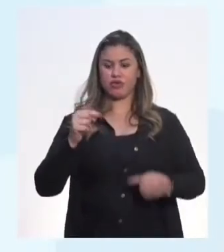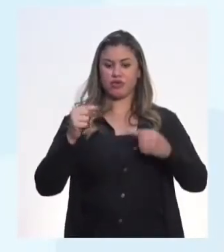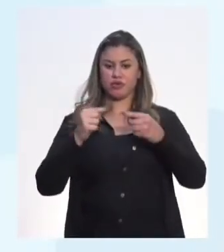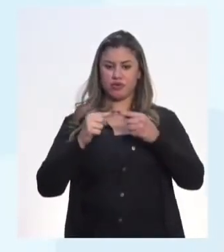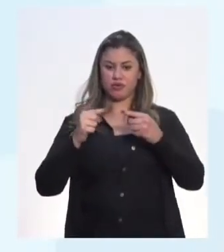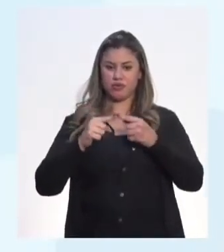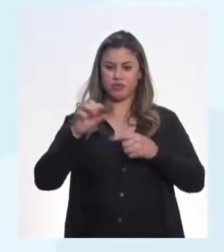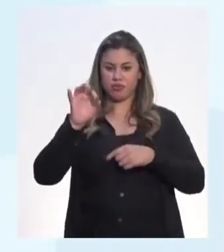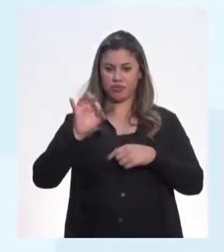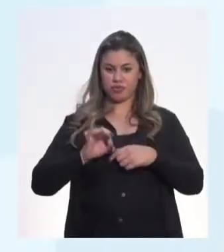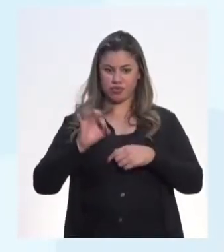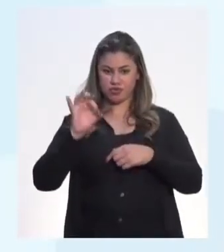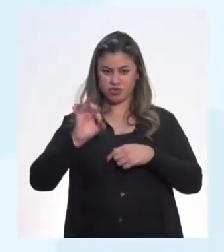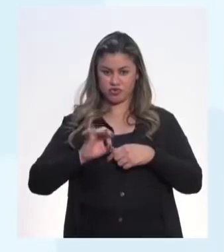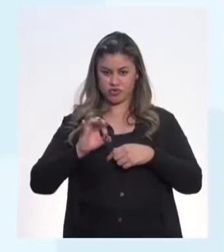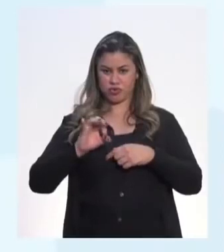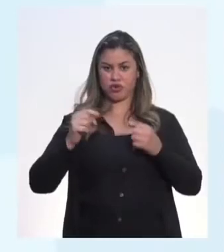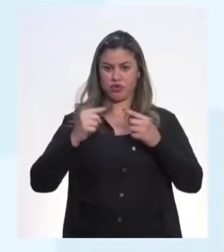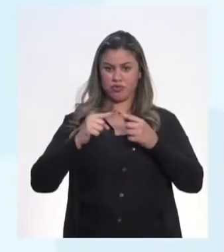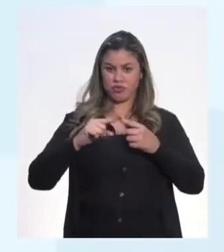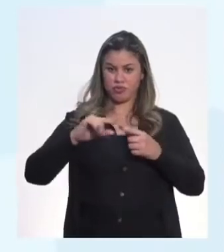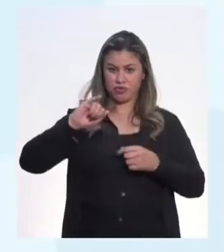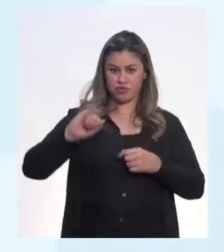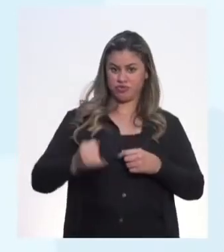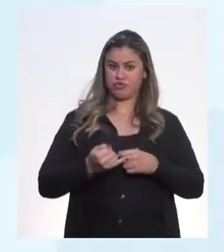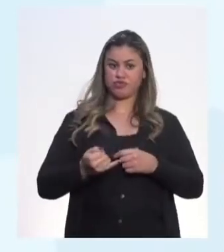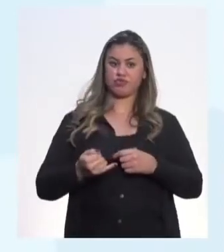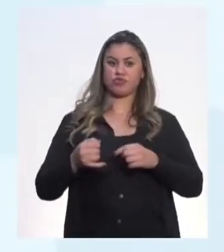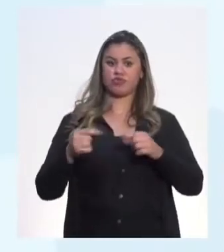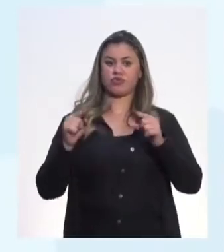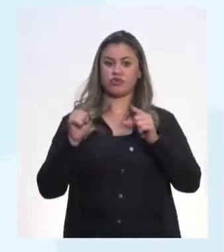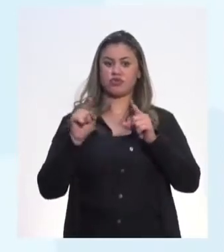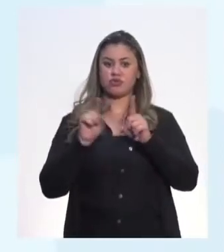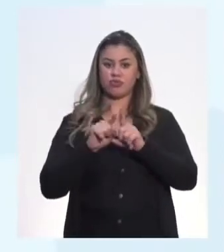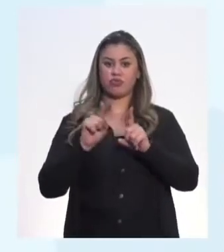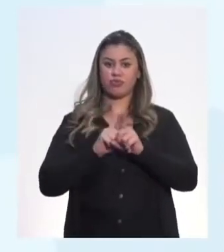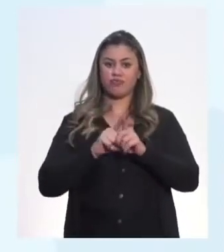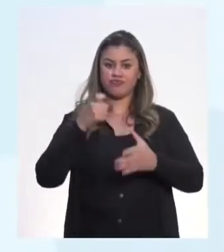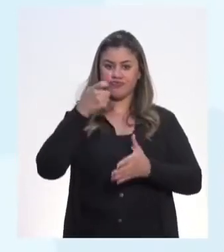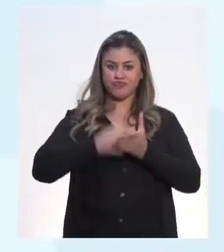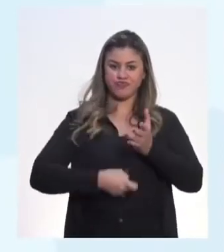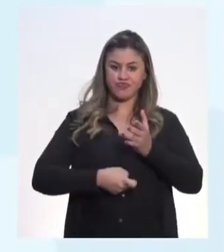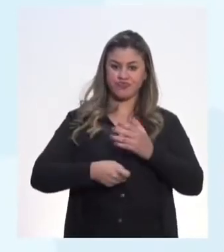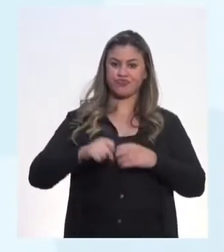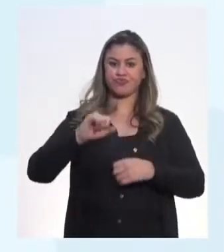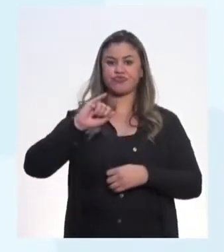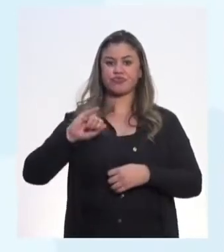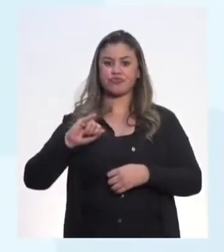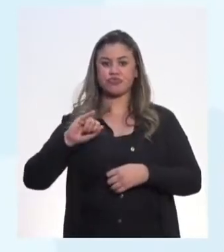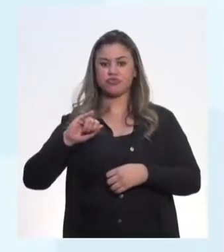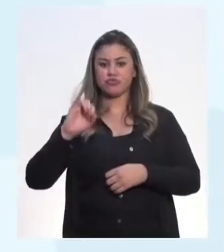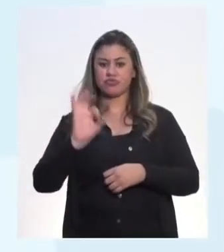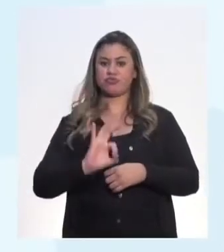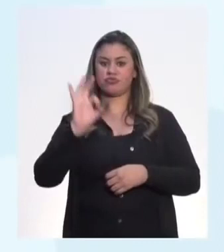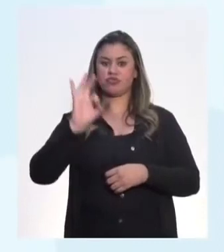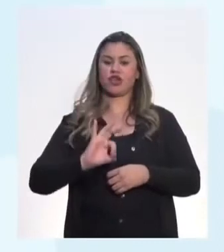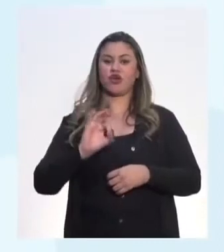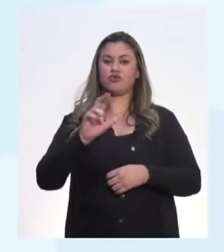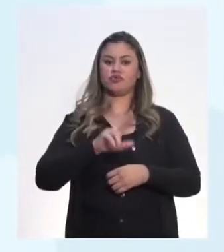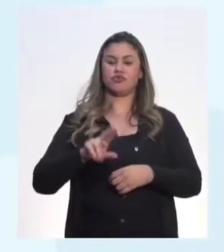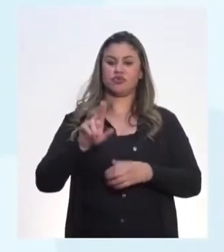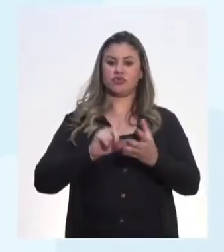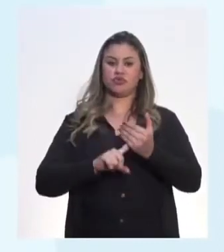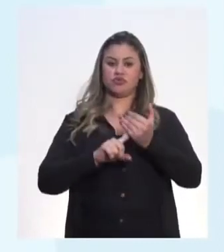sucessivos e a determinação das taxas percentuais preferencialmente com uso de tecnologias digitais